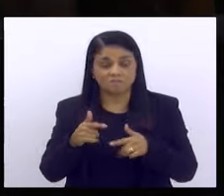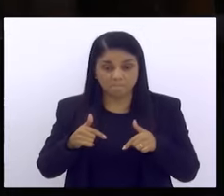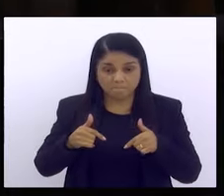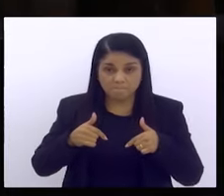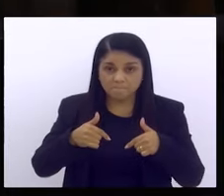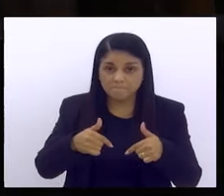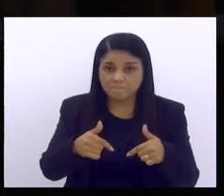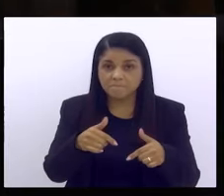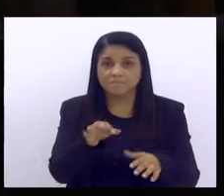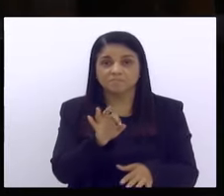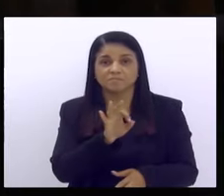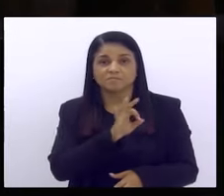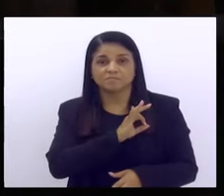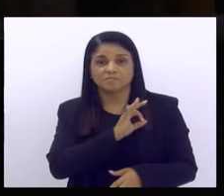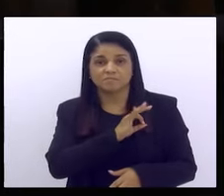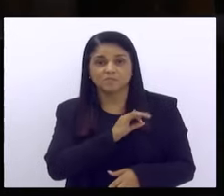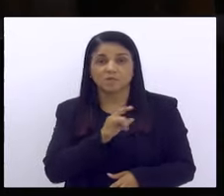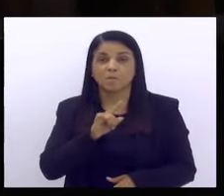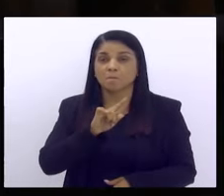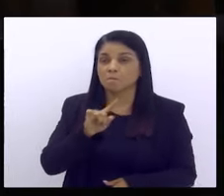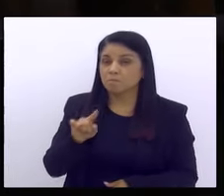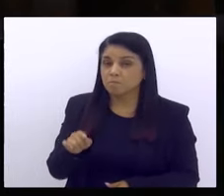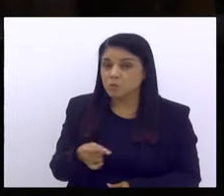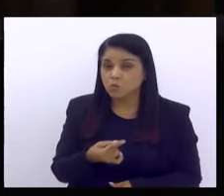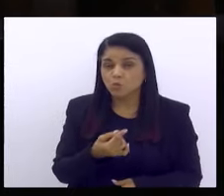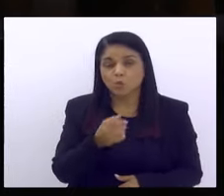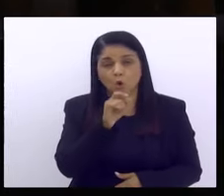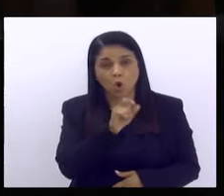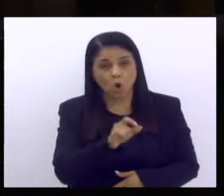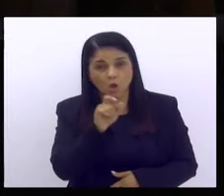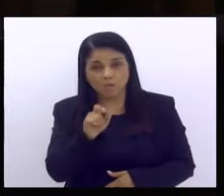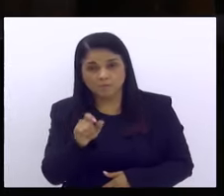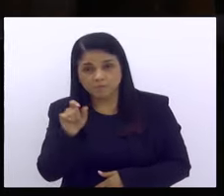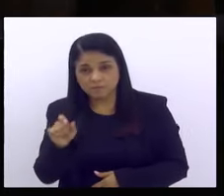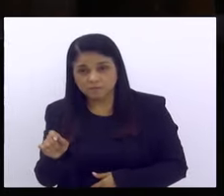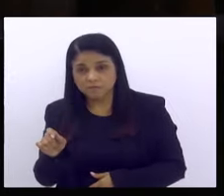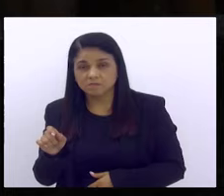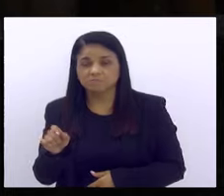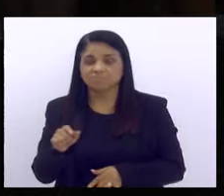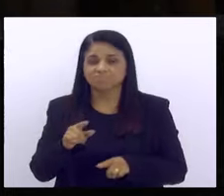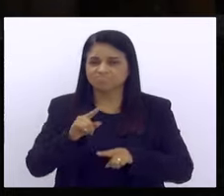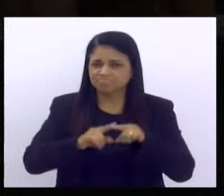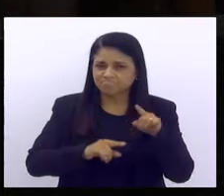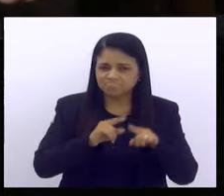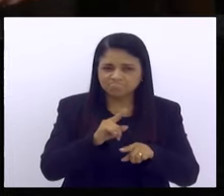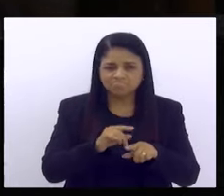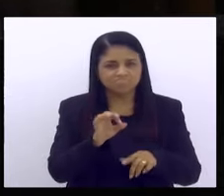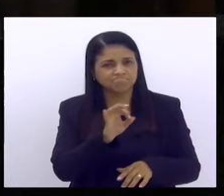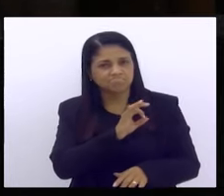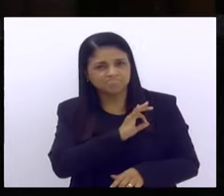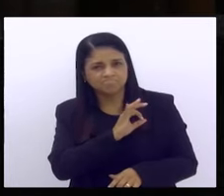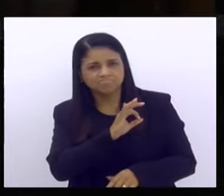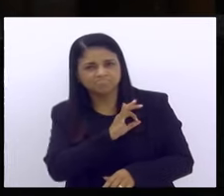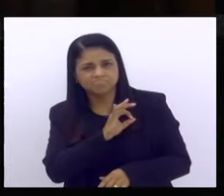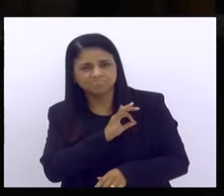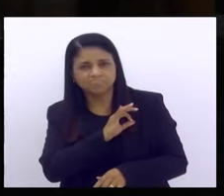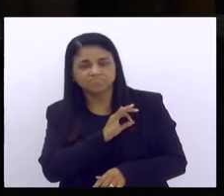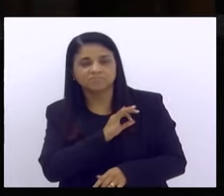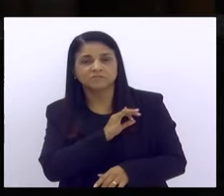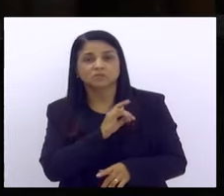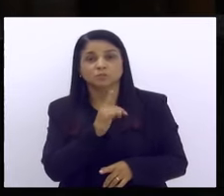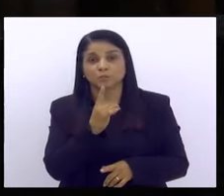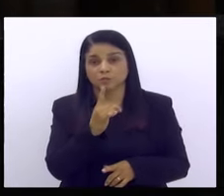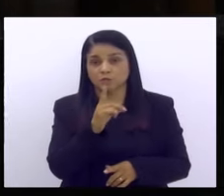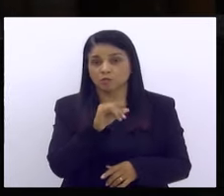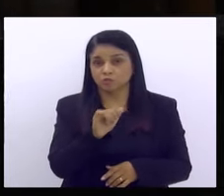operação costurada com 1000 homens, com forte aparato policial, e no final do primeiro dia,